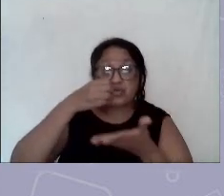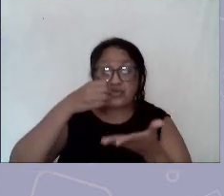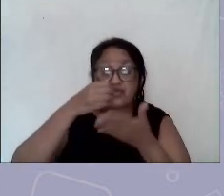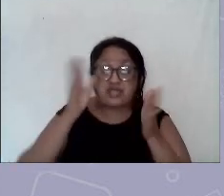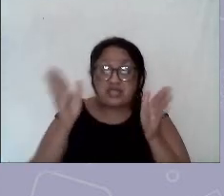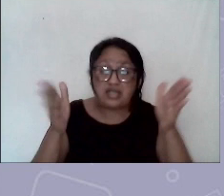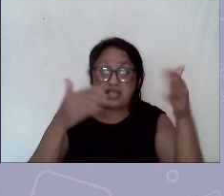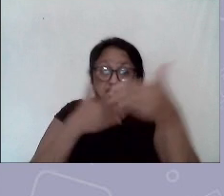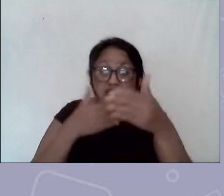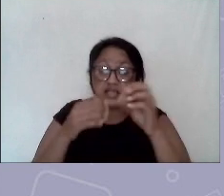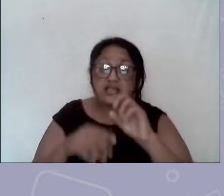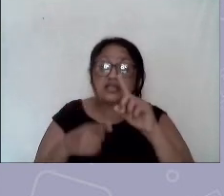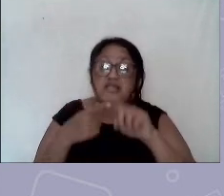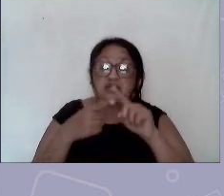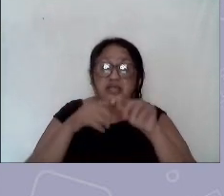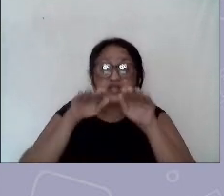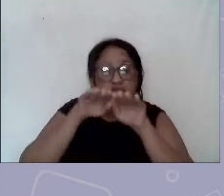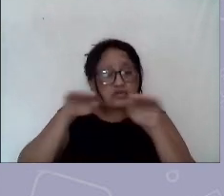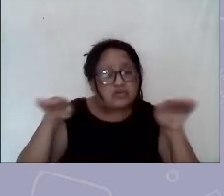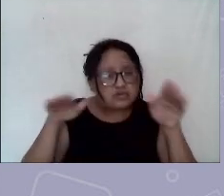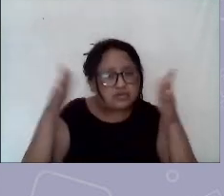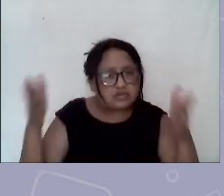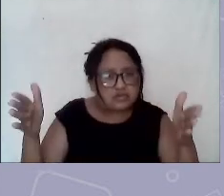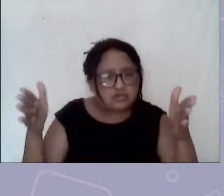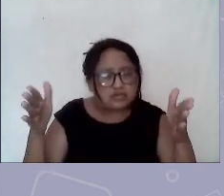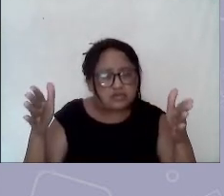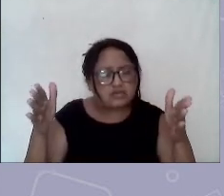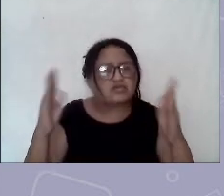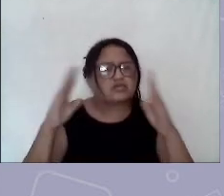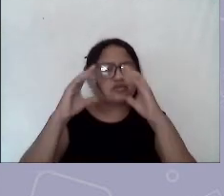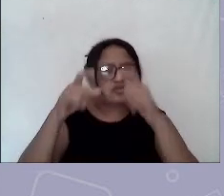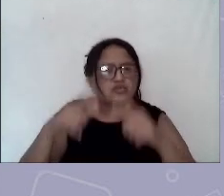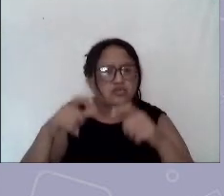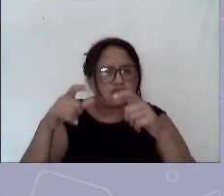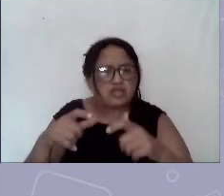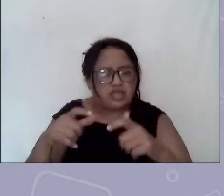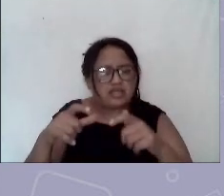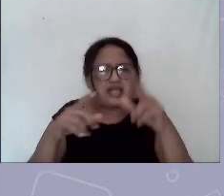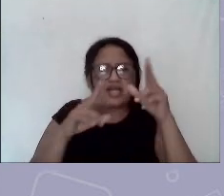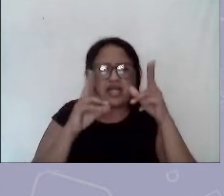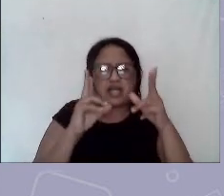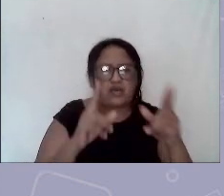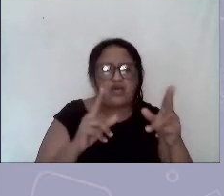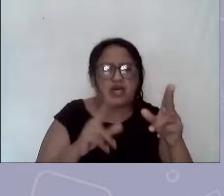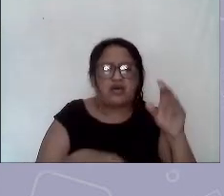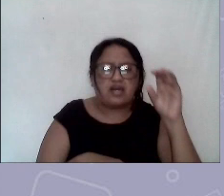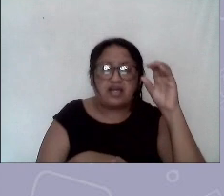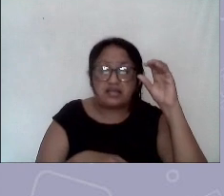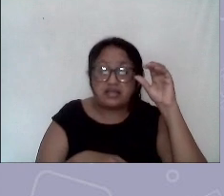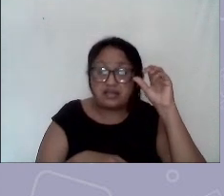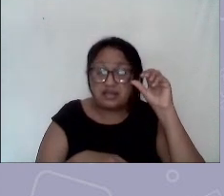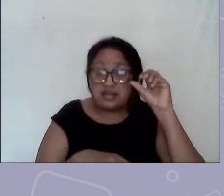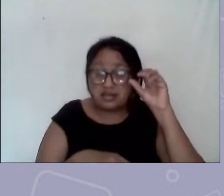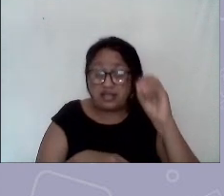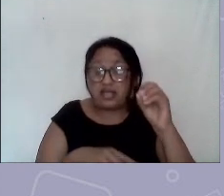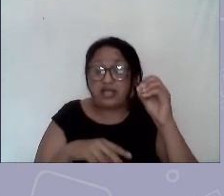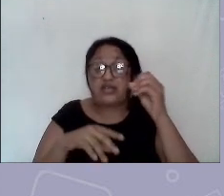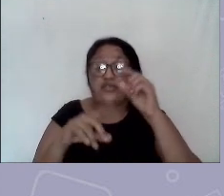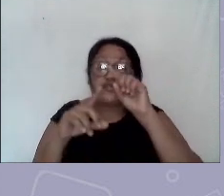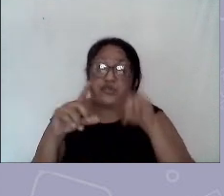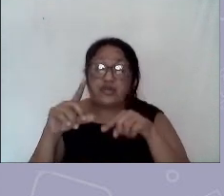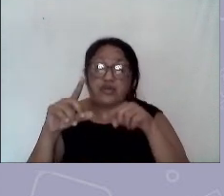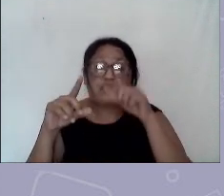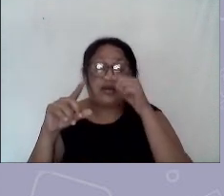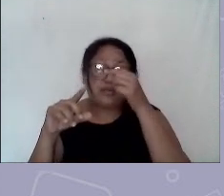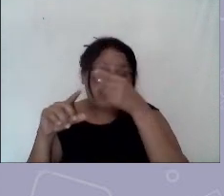e do piso do armazém igual a mi que é igual a 0,3 é correto afirmar que